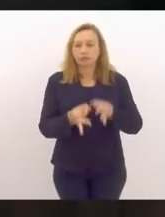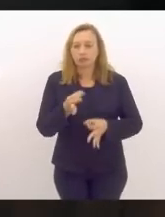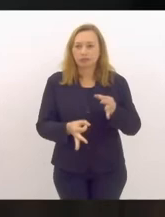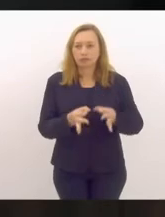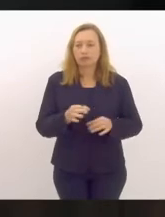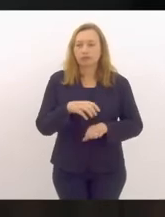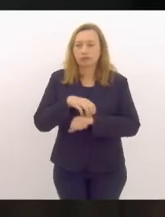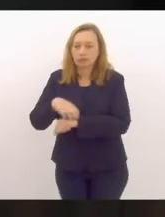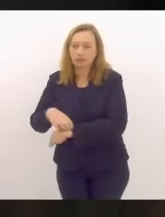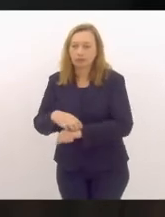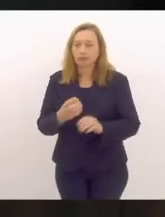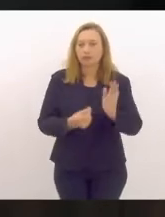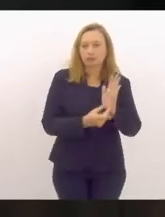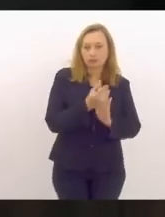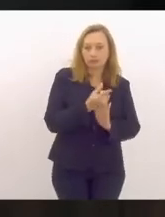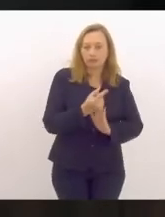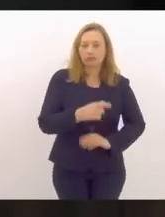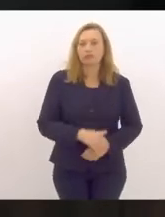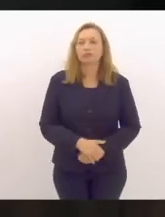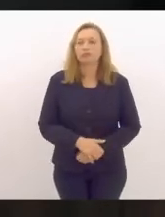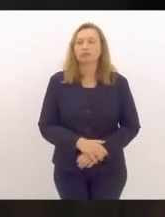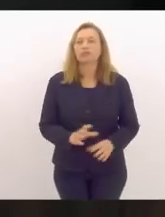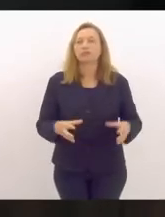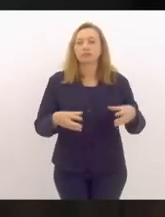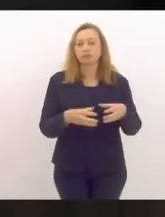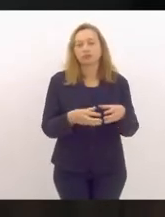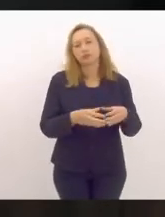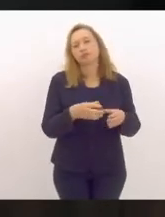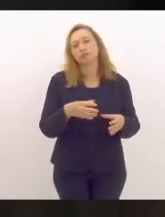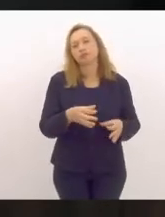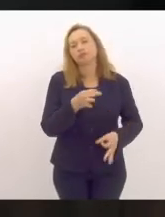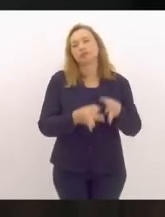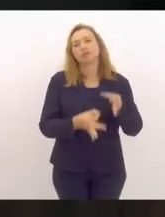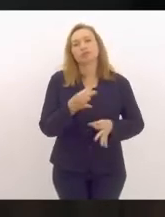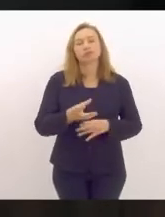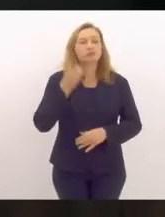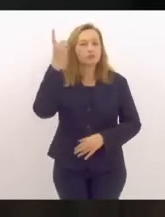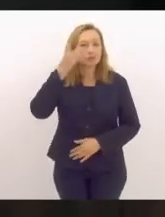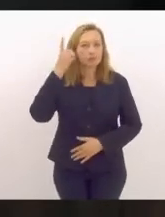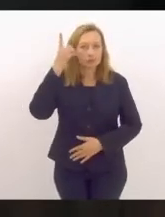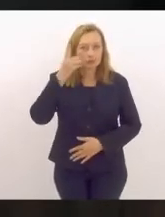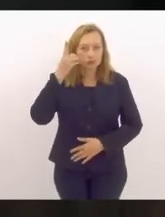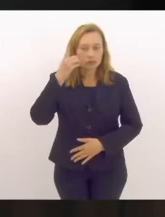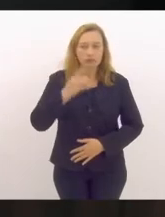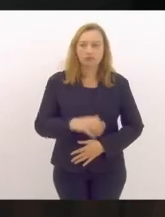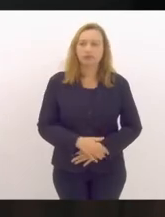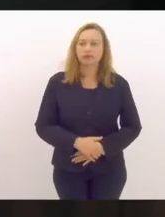de Transporte e de Orçamento. Para emitir parecer pela Comissão de Constituição e Justiça, deputado